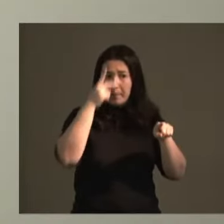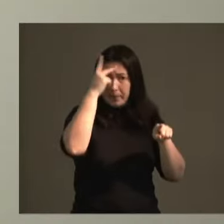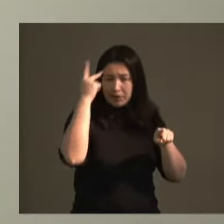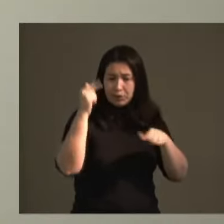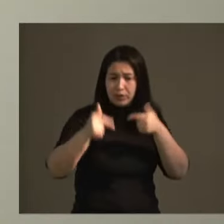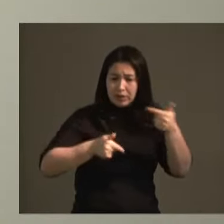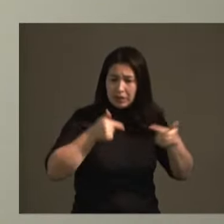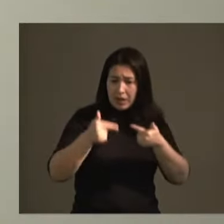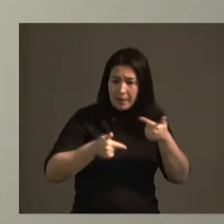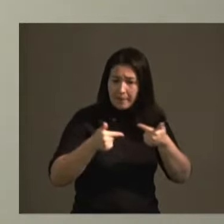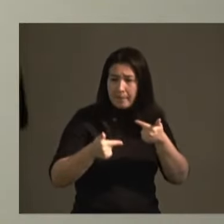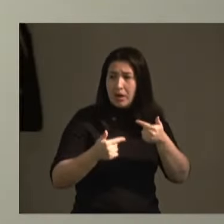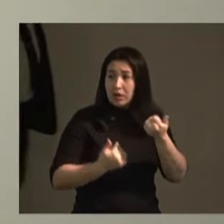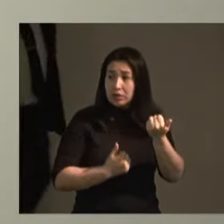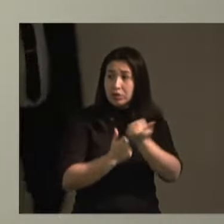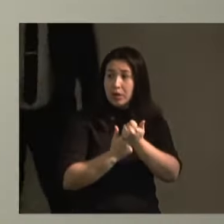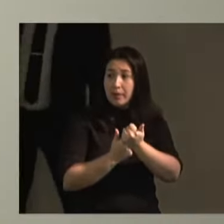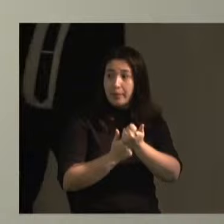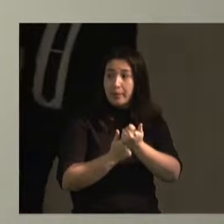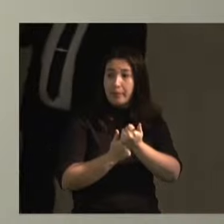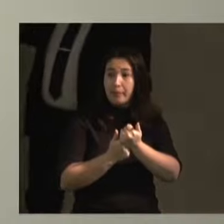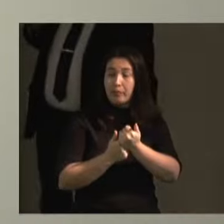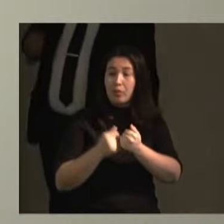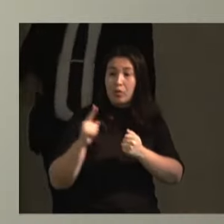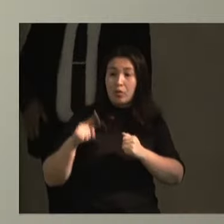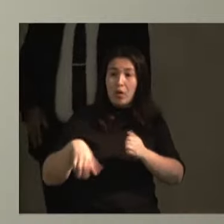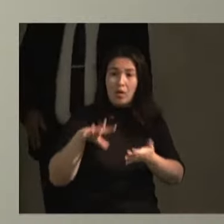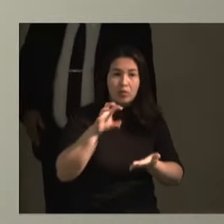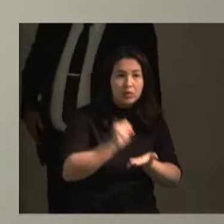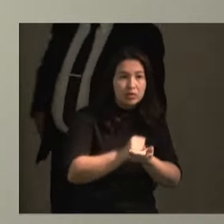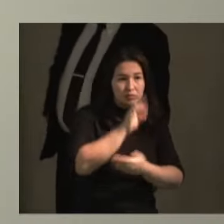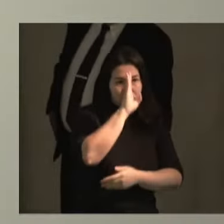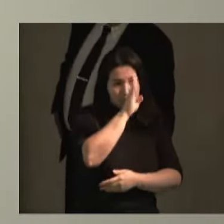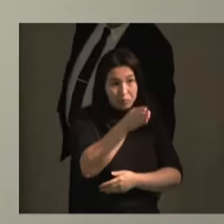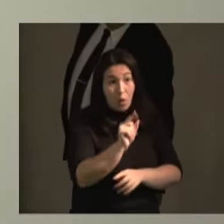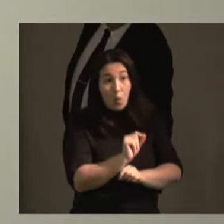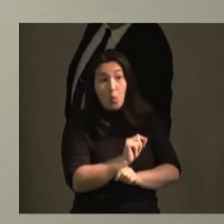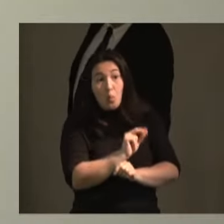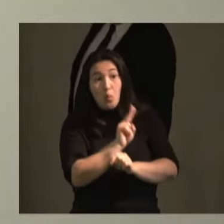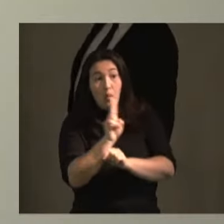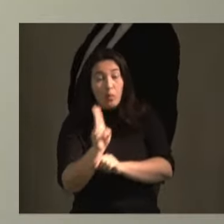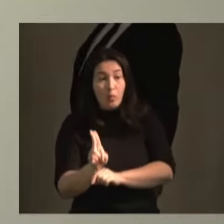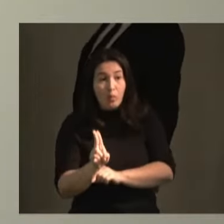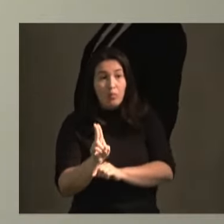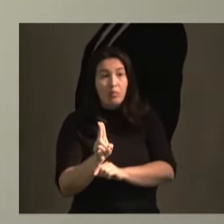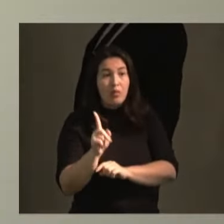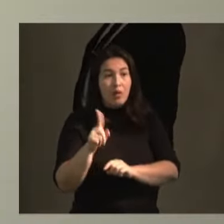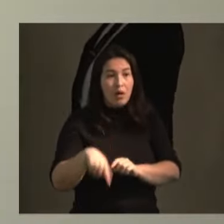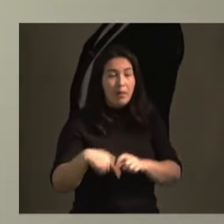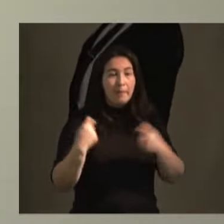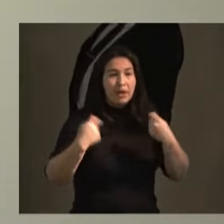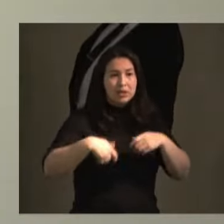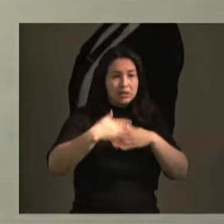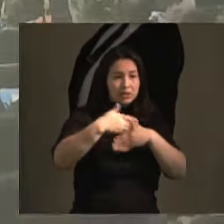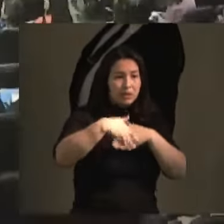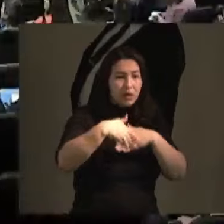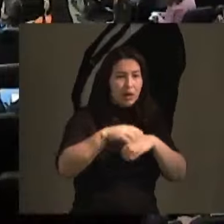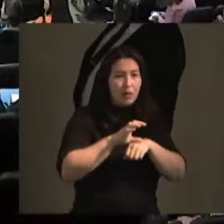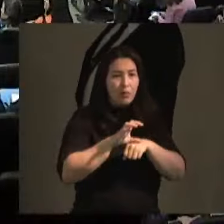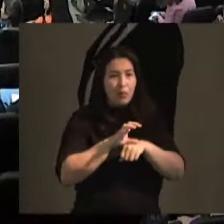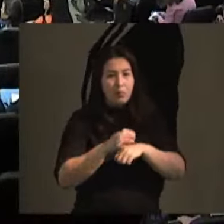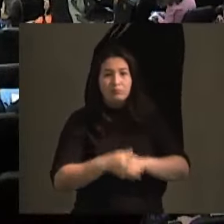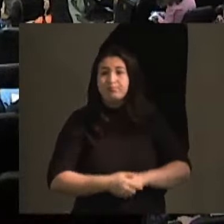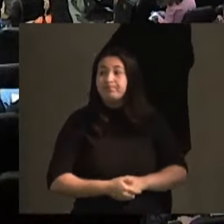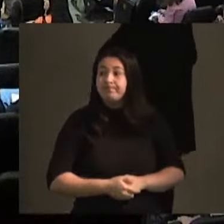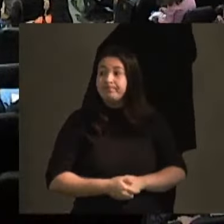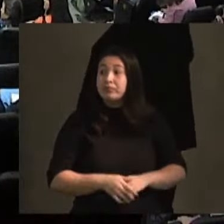apoio mencionados aí no plano, né? Se é por meio de contratação direta ou se é de efetivação mesmo. Tá? Obrigada. Ah, e